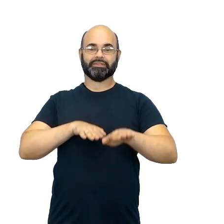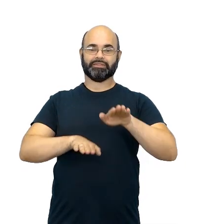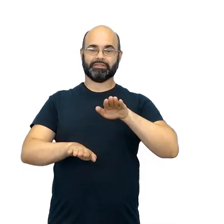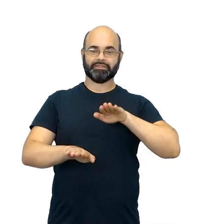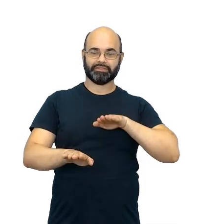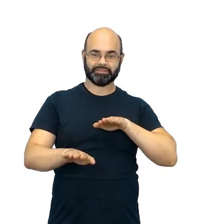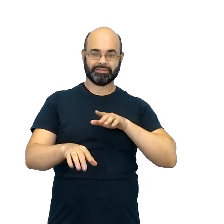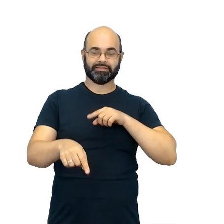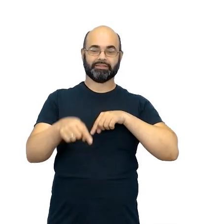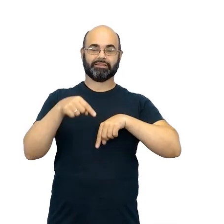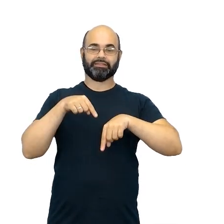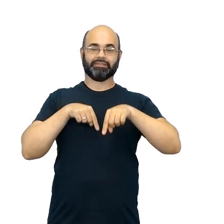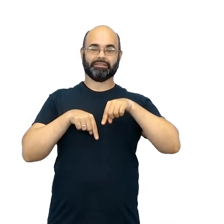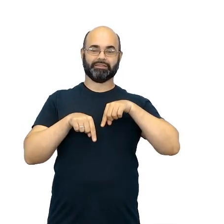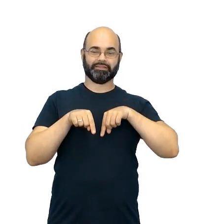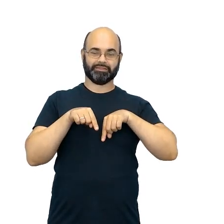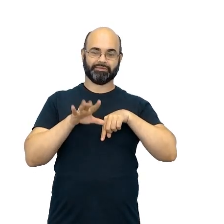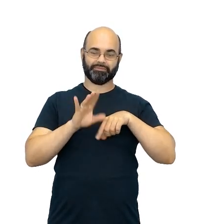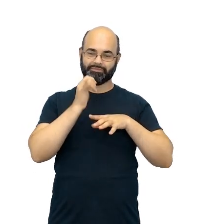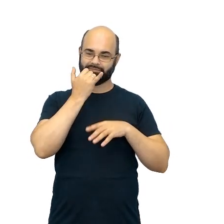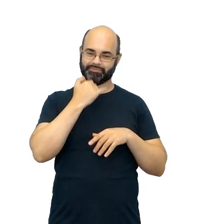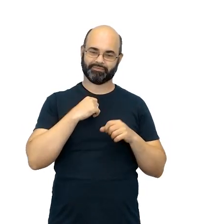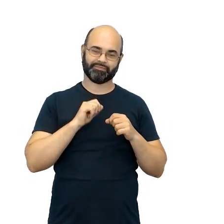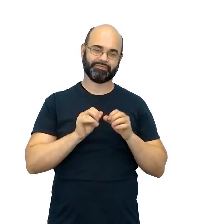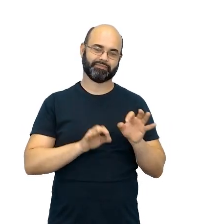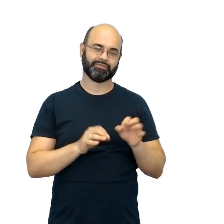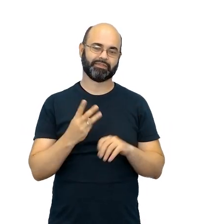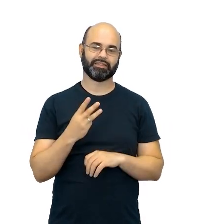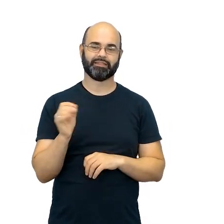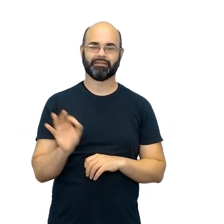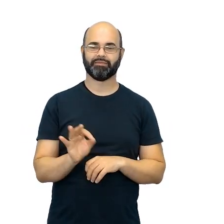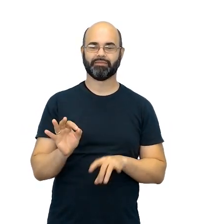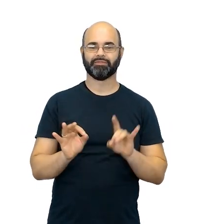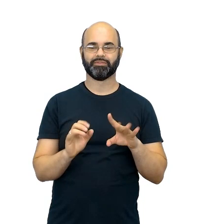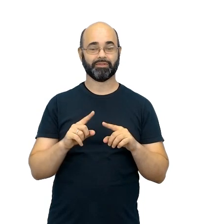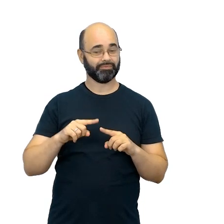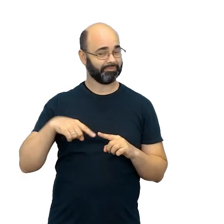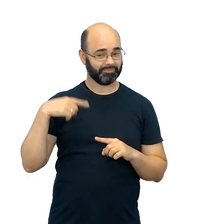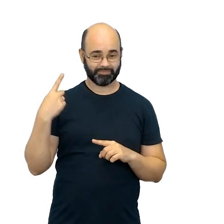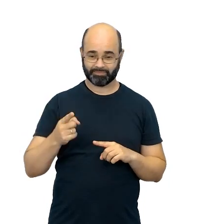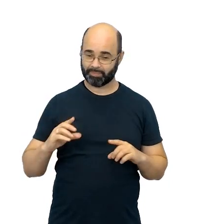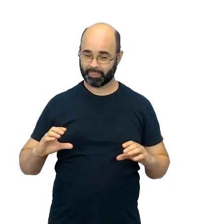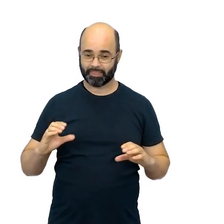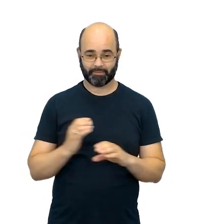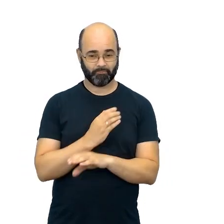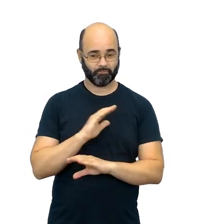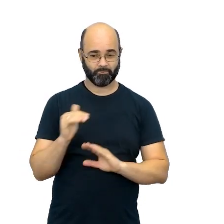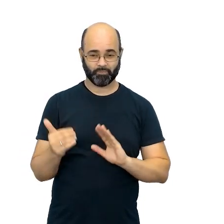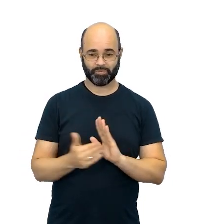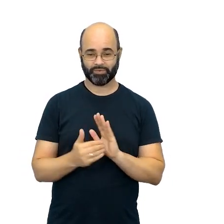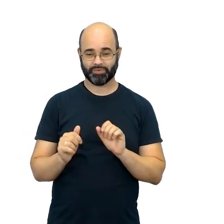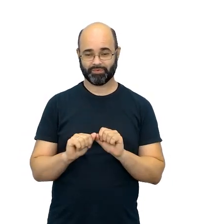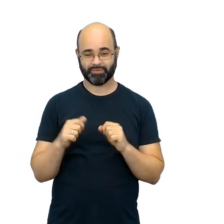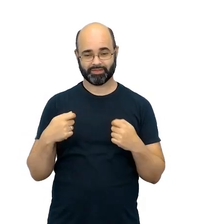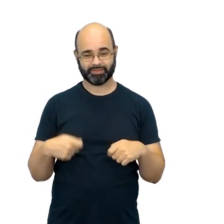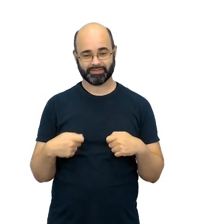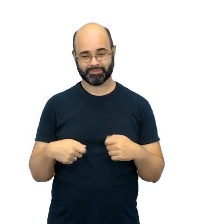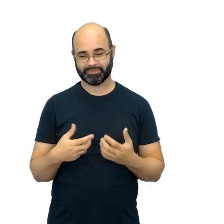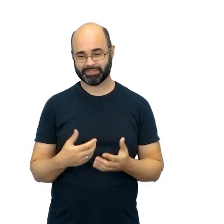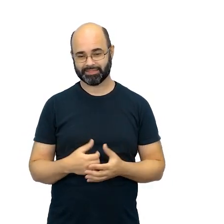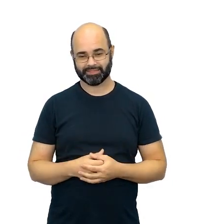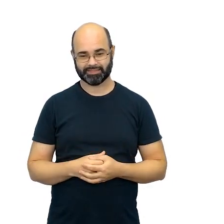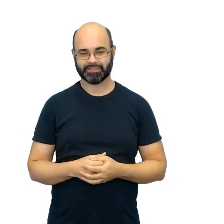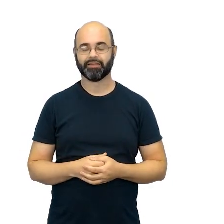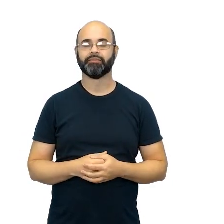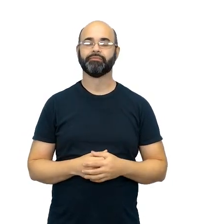chega lá, fez 30%, na próxima vai ter que fazer tudo. E aí vai aumentando, né? Até que,